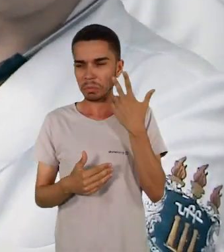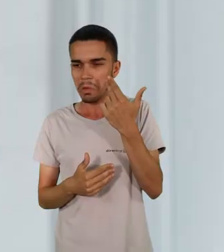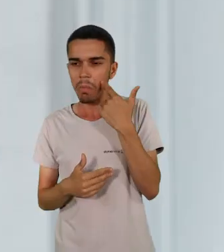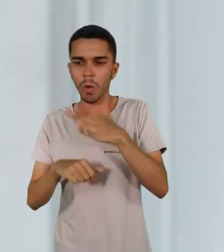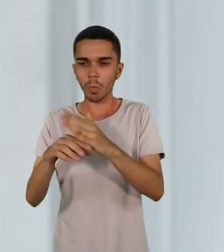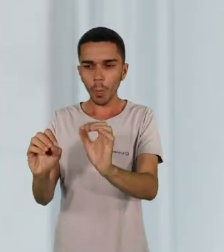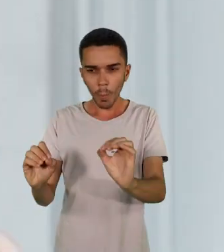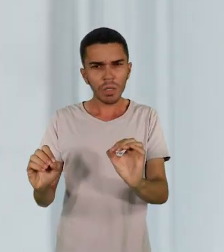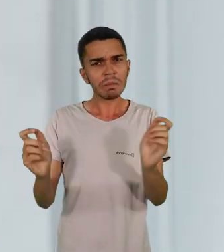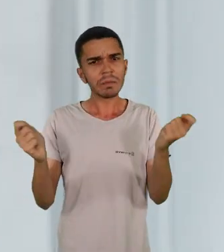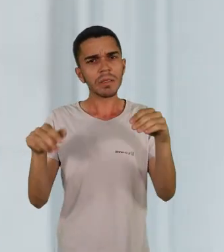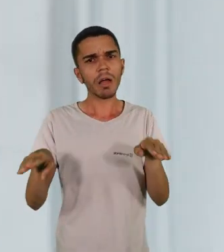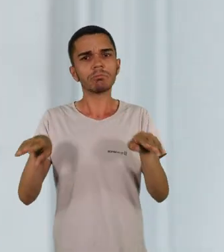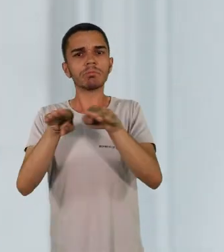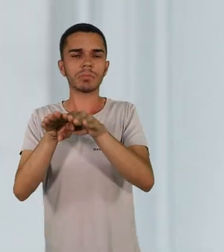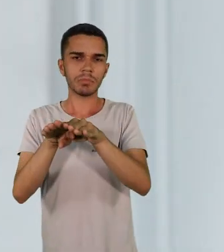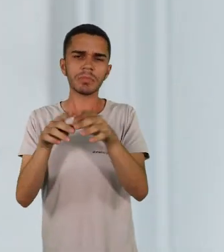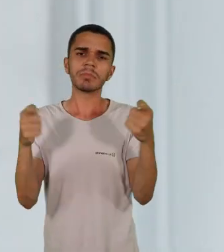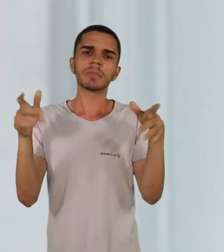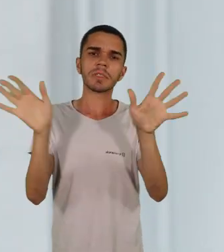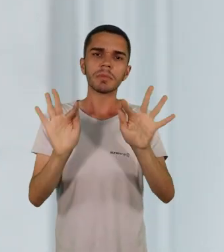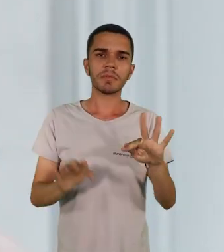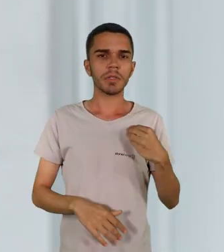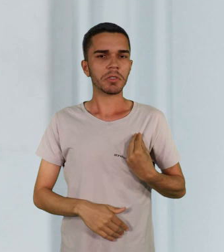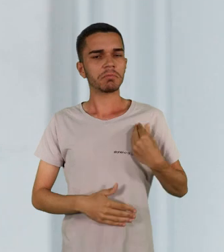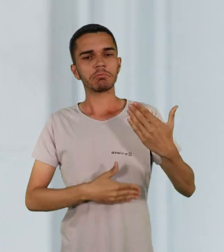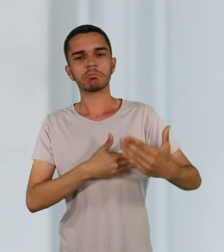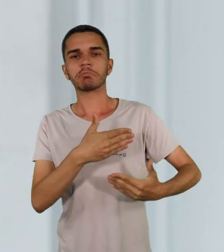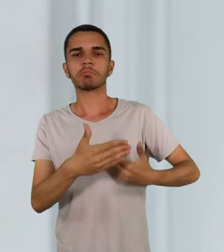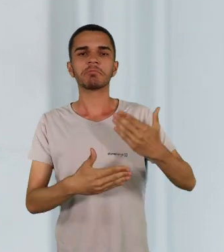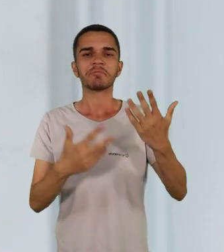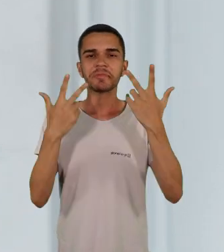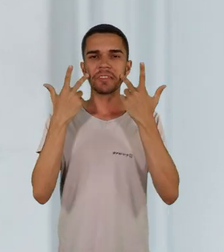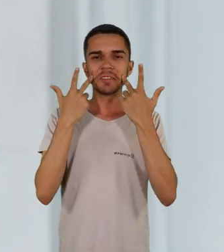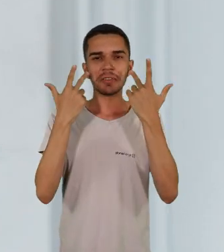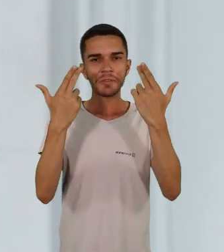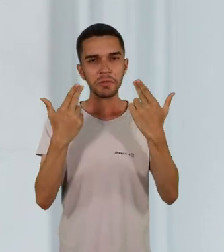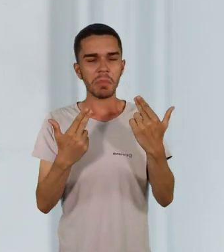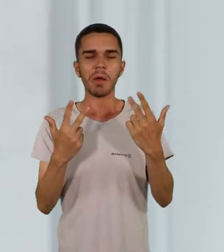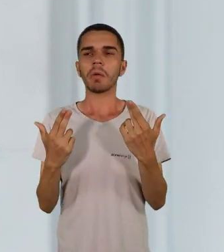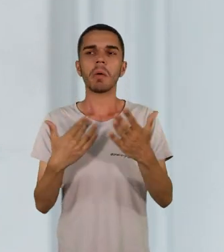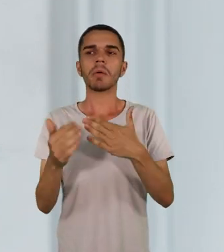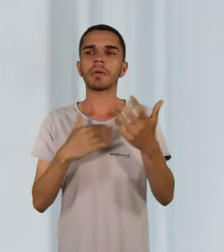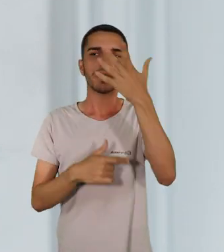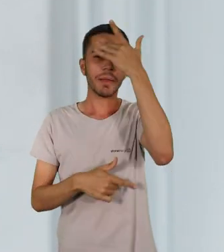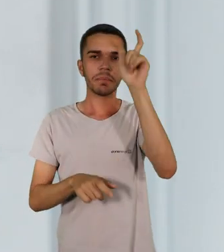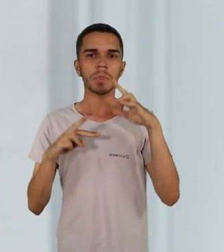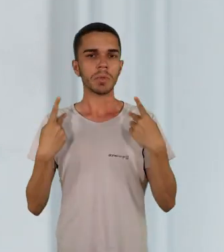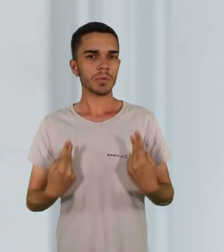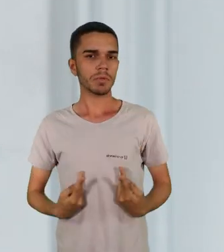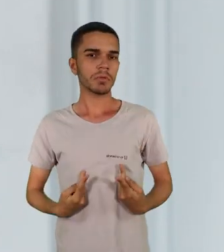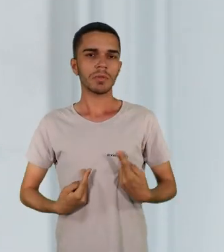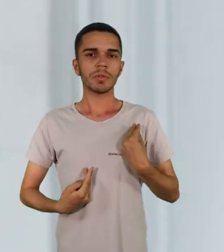doença e que seja normal e que consiga ser muito feliz desempenhando todos os tipos de atividades que qualquer